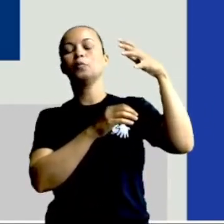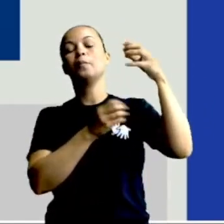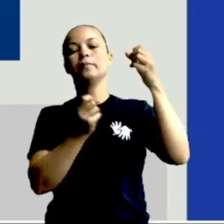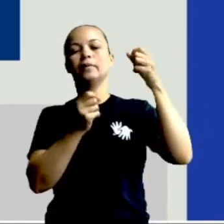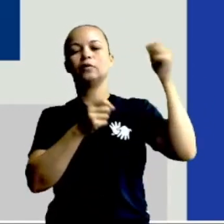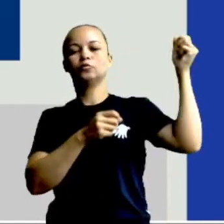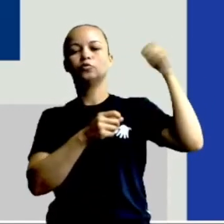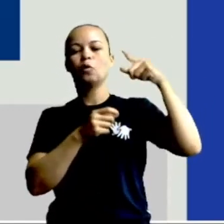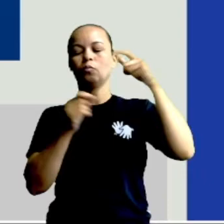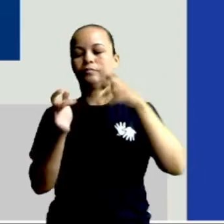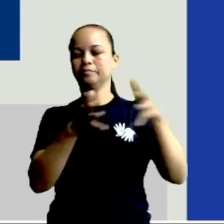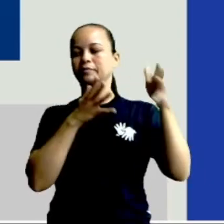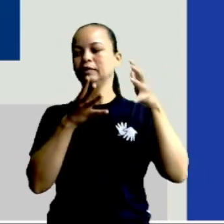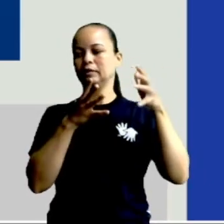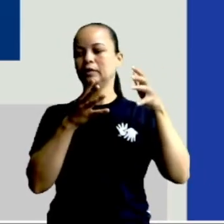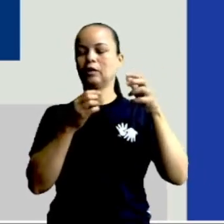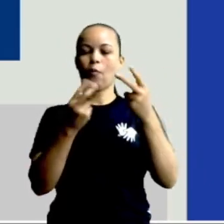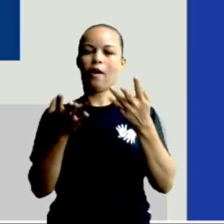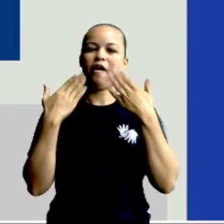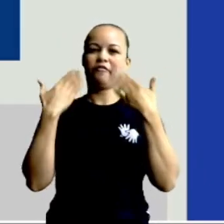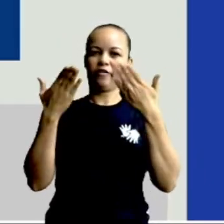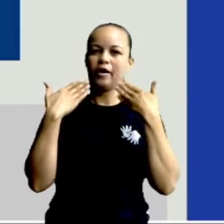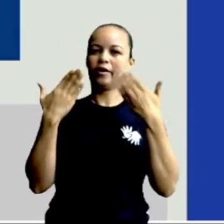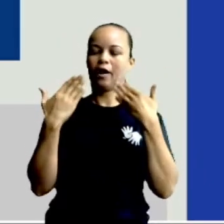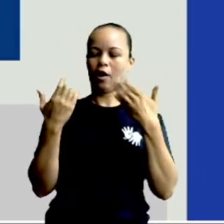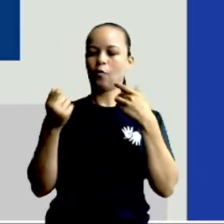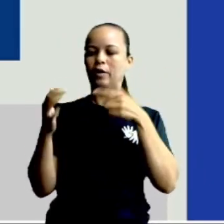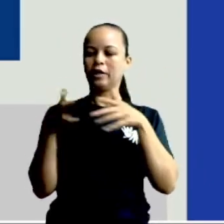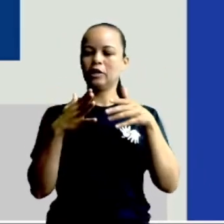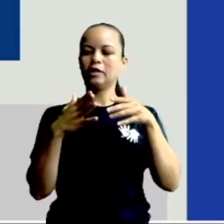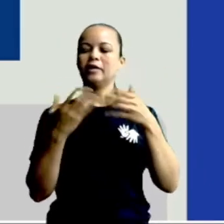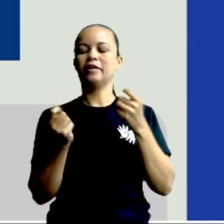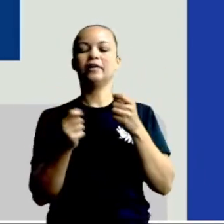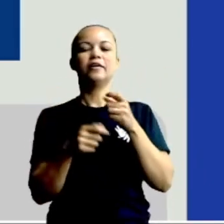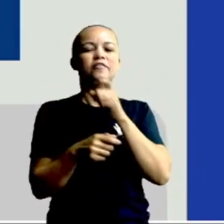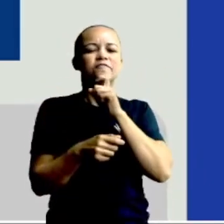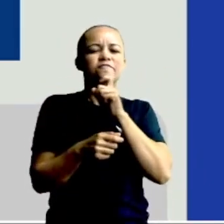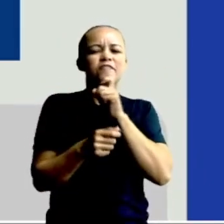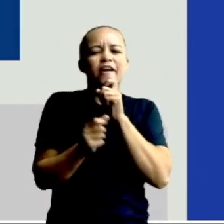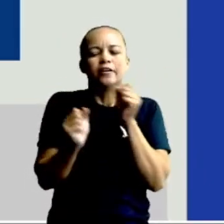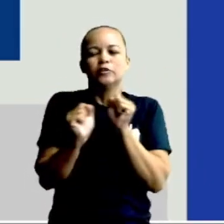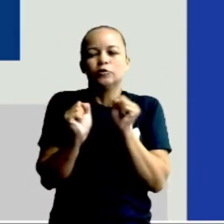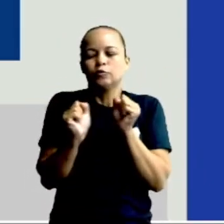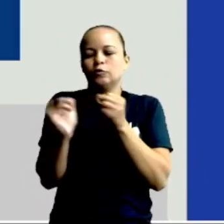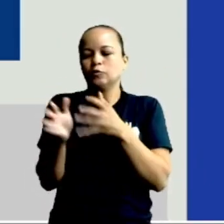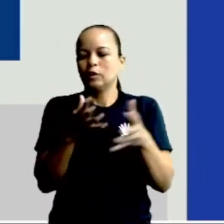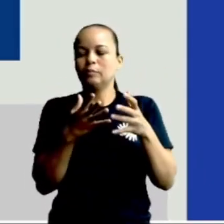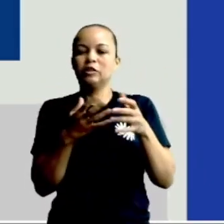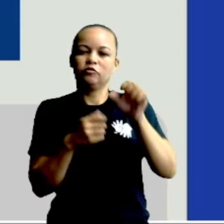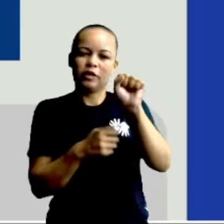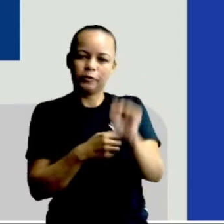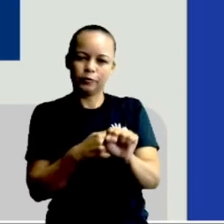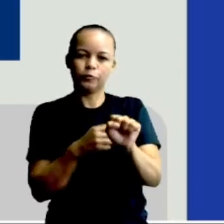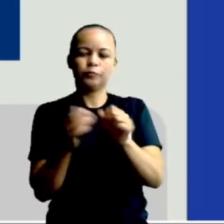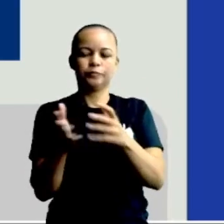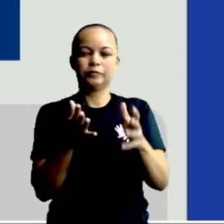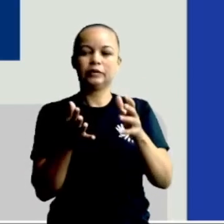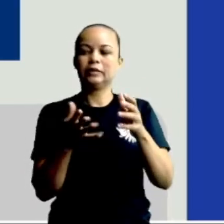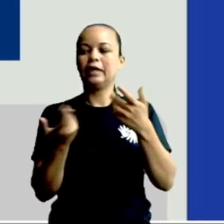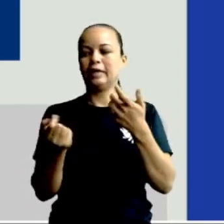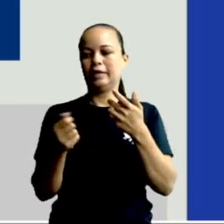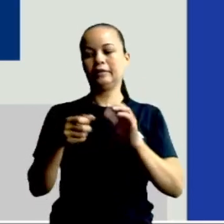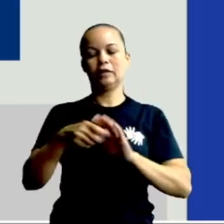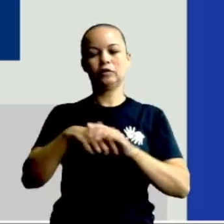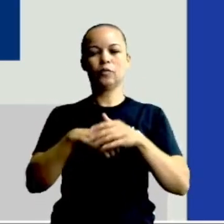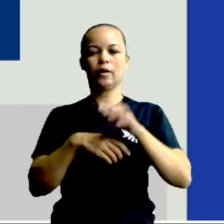assim, é verão no hemisfério norte e inverno no hemisfério sul. Mas existe um determinado dia em que o